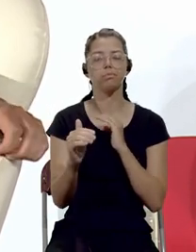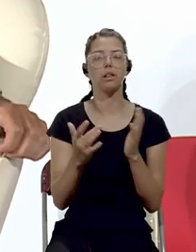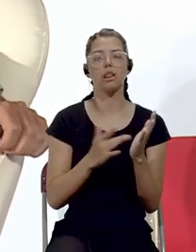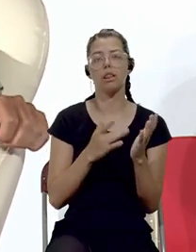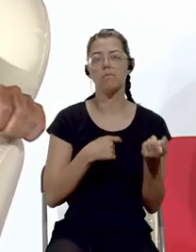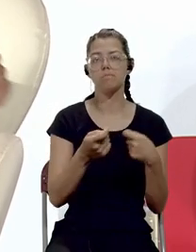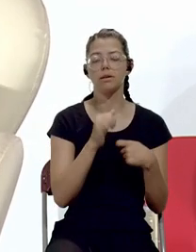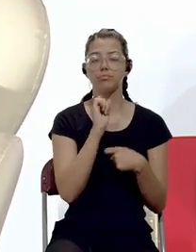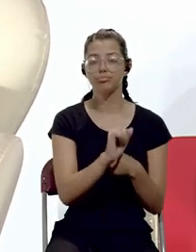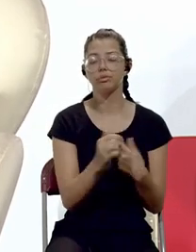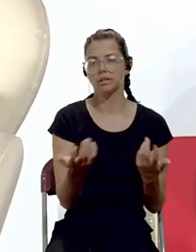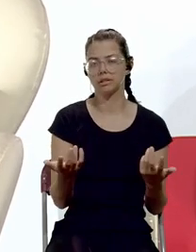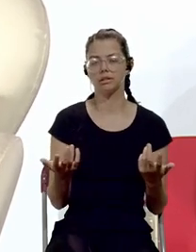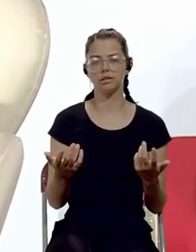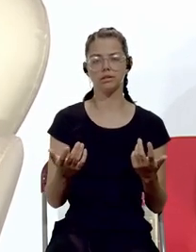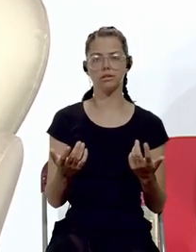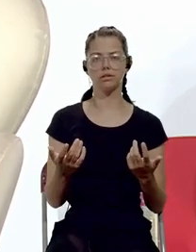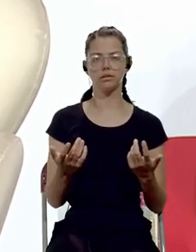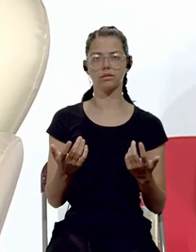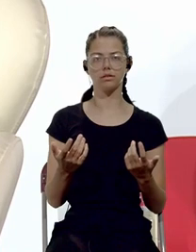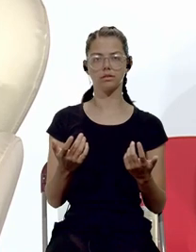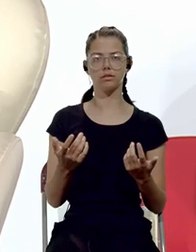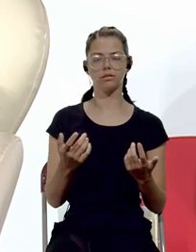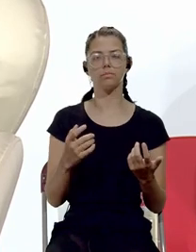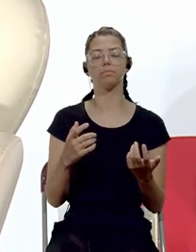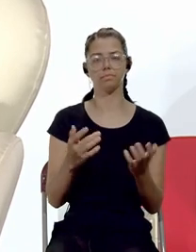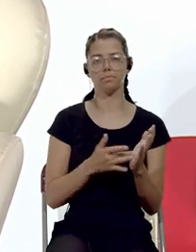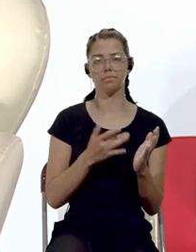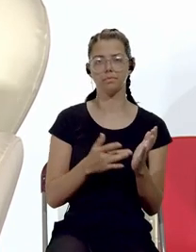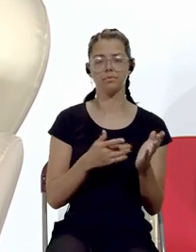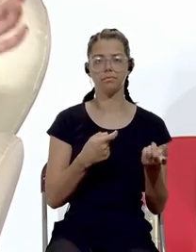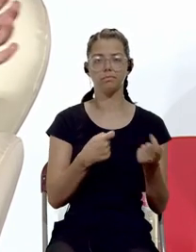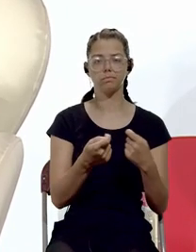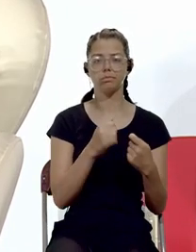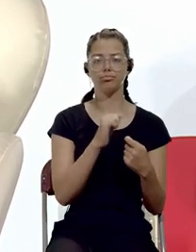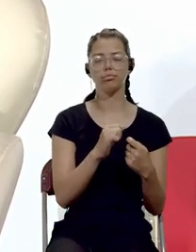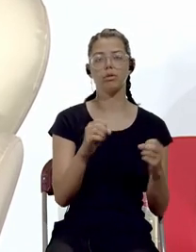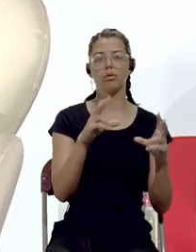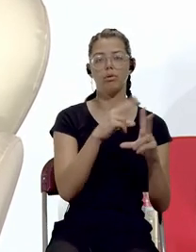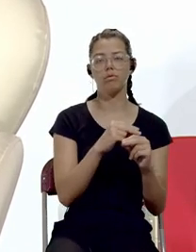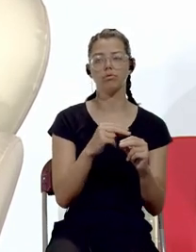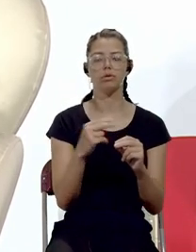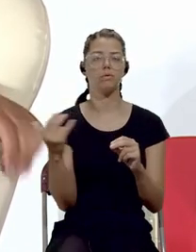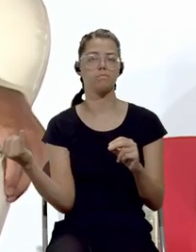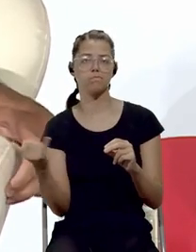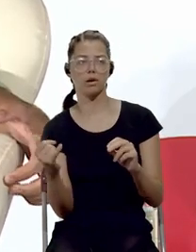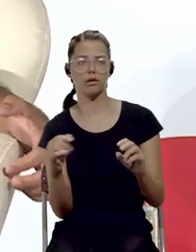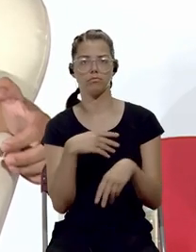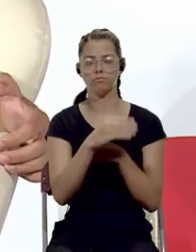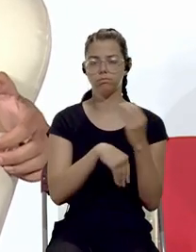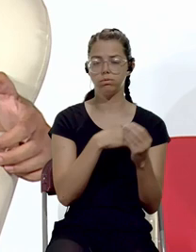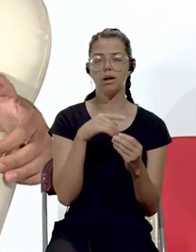livrarias. Quer dizer, a ideia de livrarias que juntem livros novos e usados é também